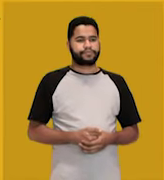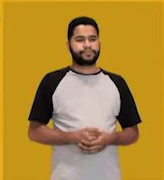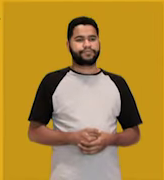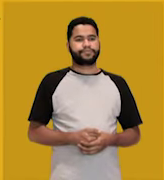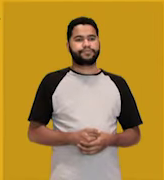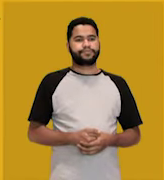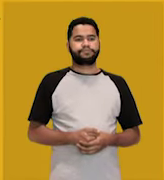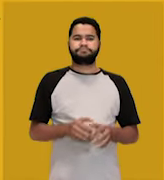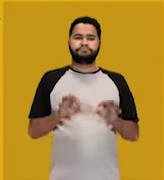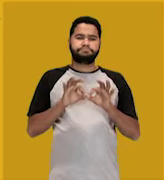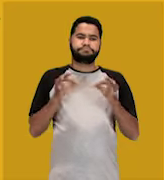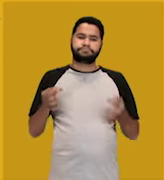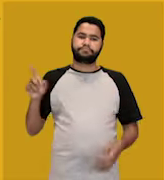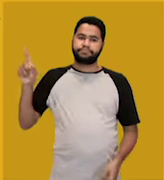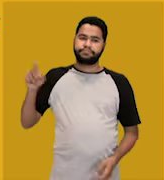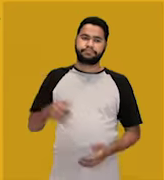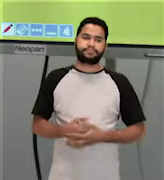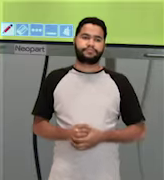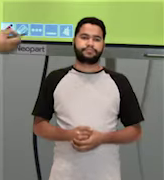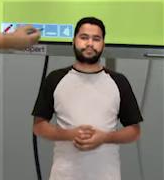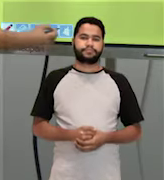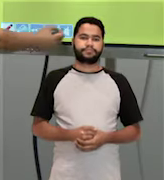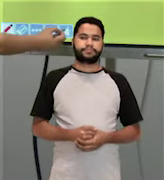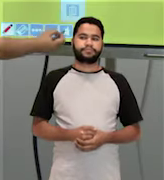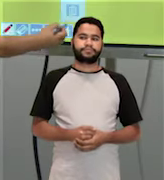11/12. Muito simplesinho.